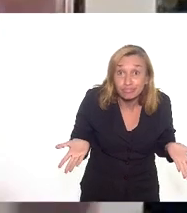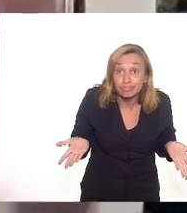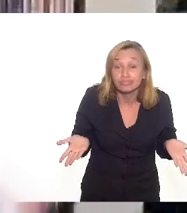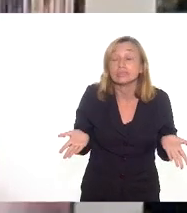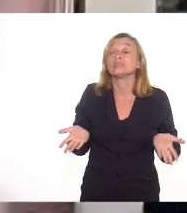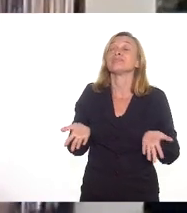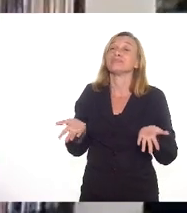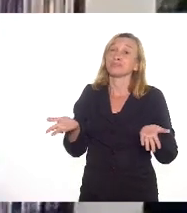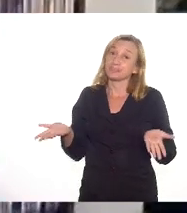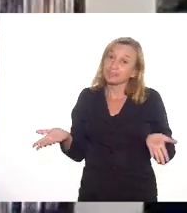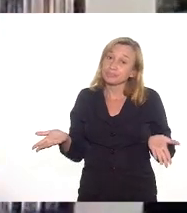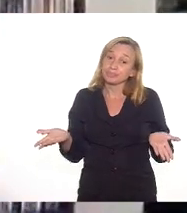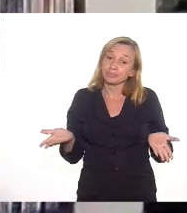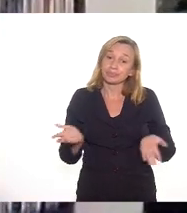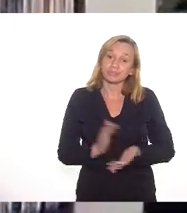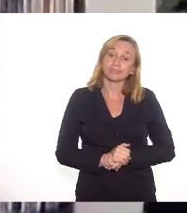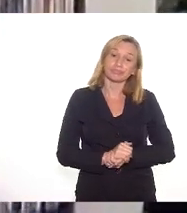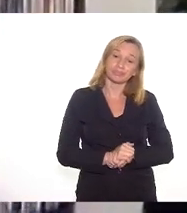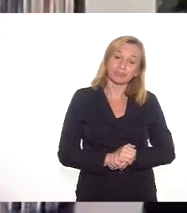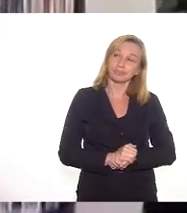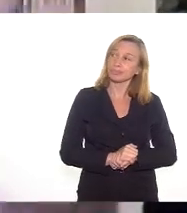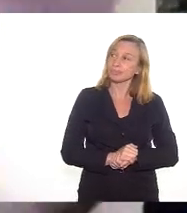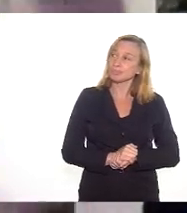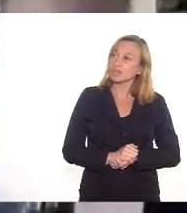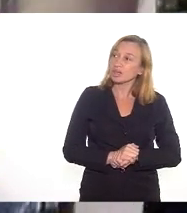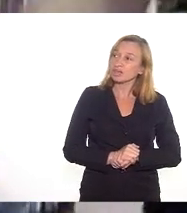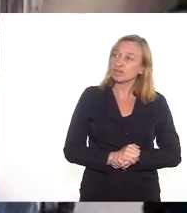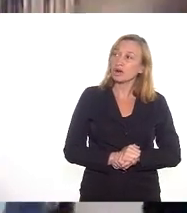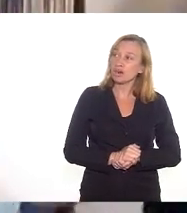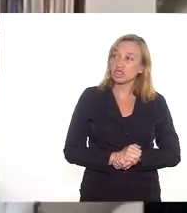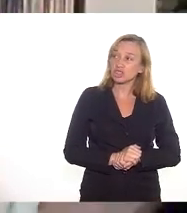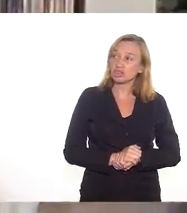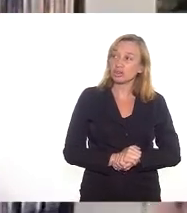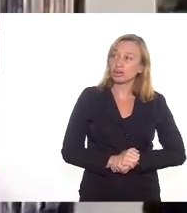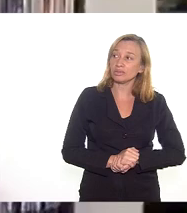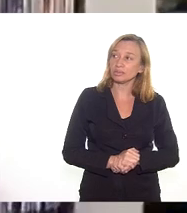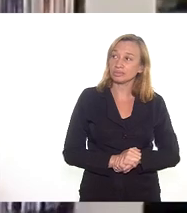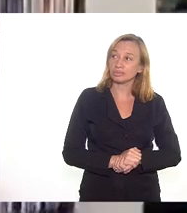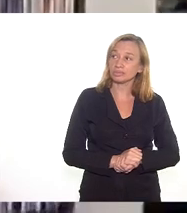e se nós formos pelos